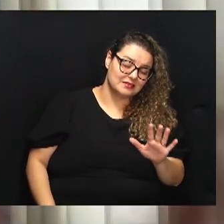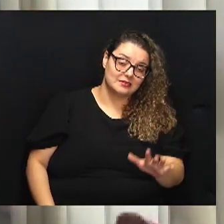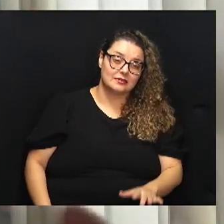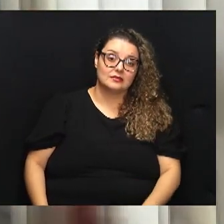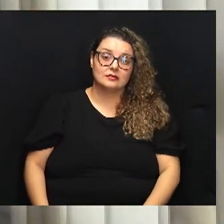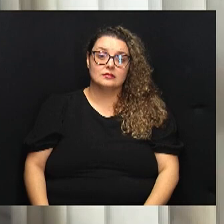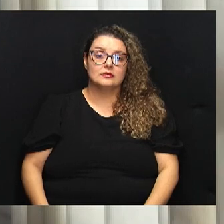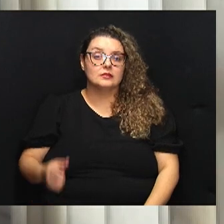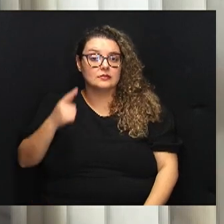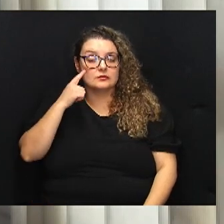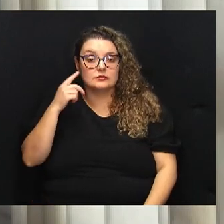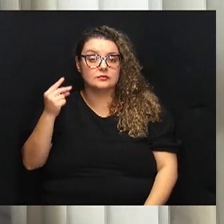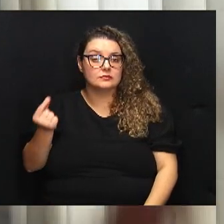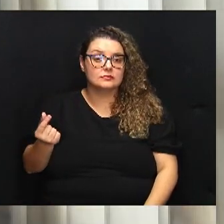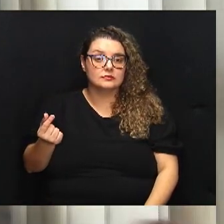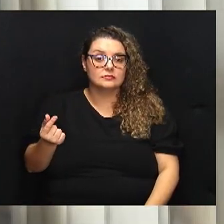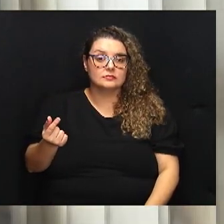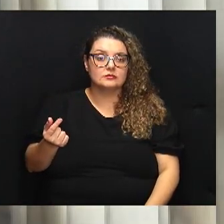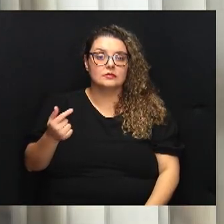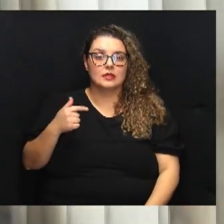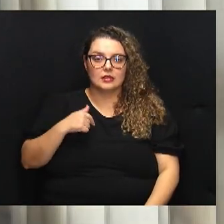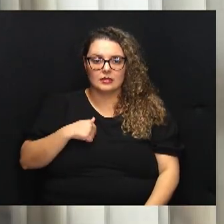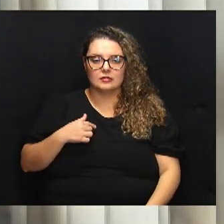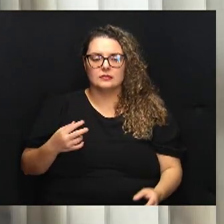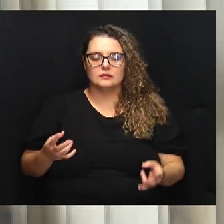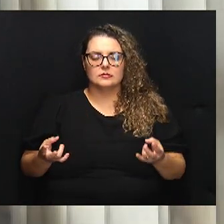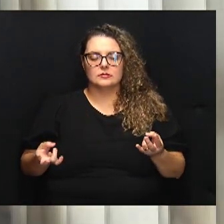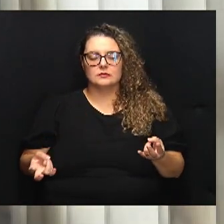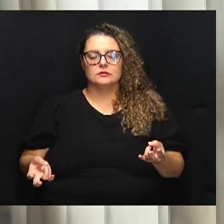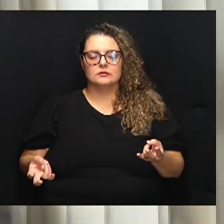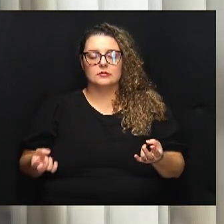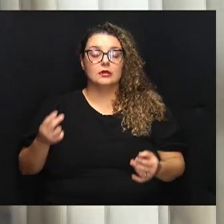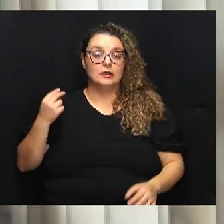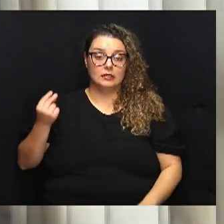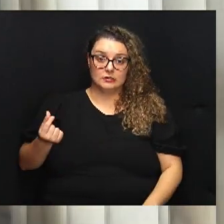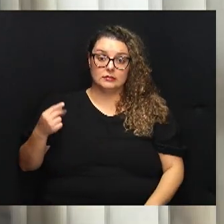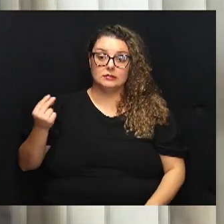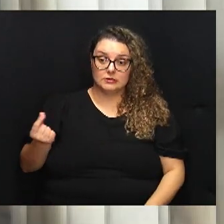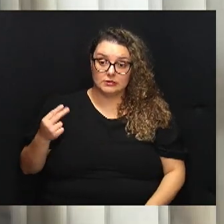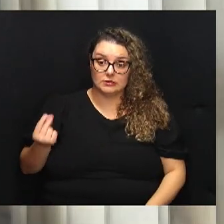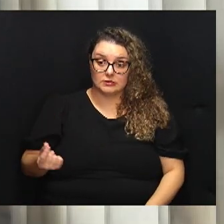um dia, numa meditação, eu medito já há muitos anos,